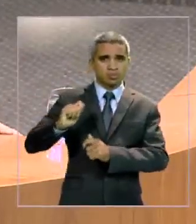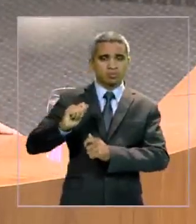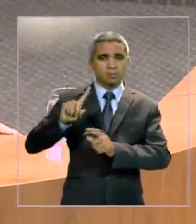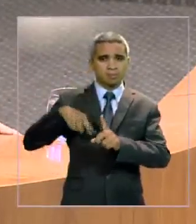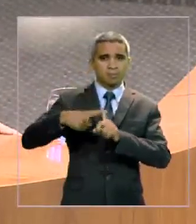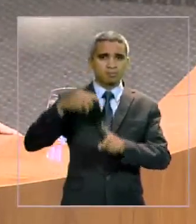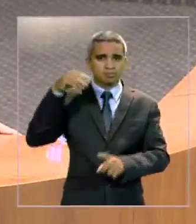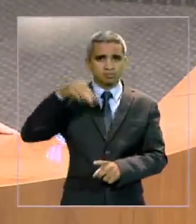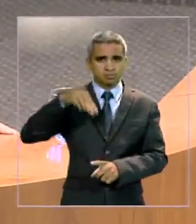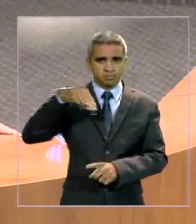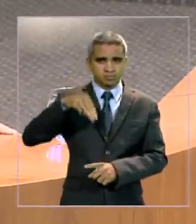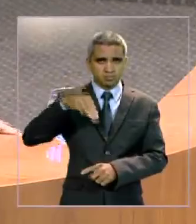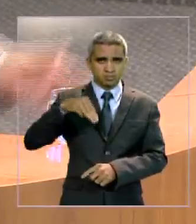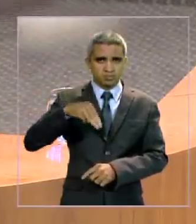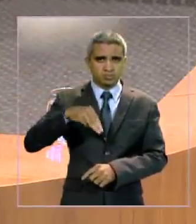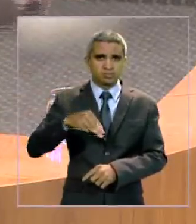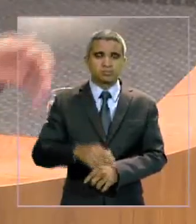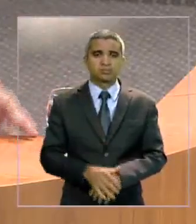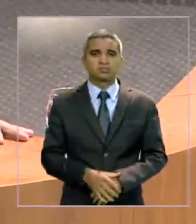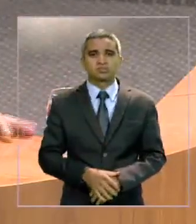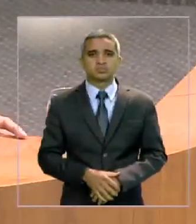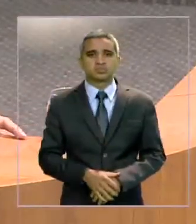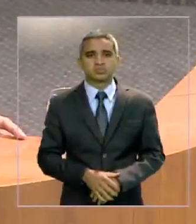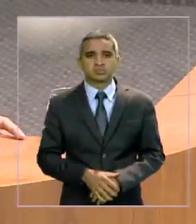homens de bem da política.